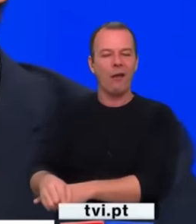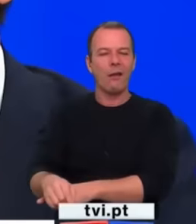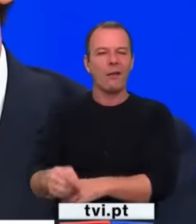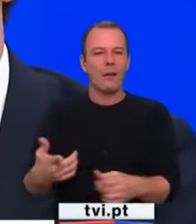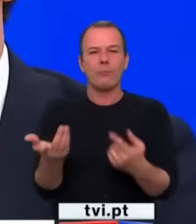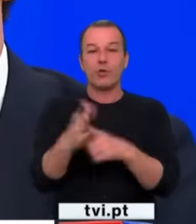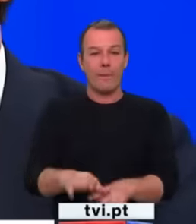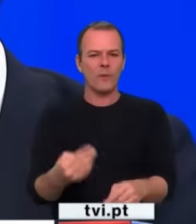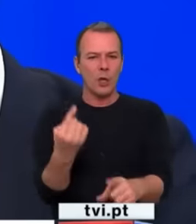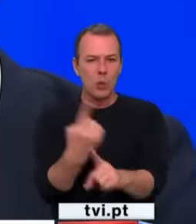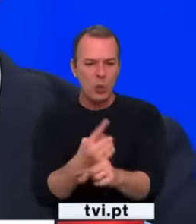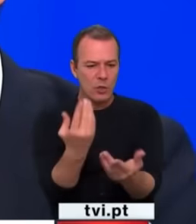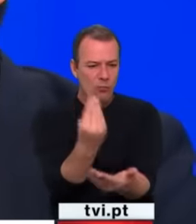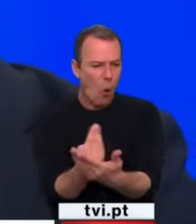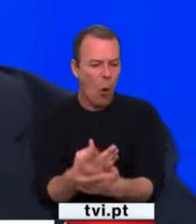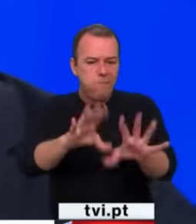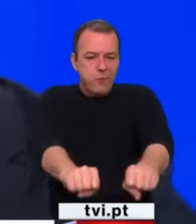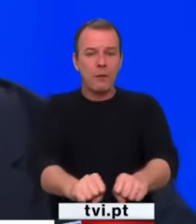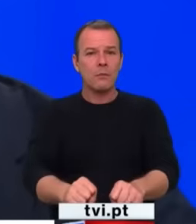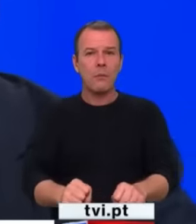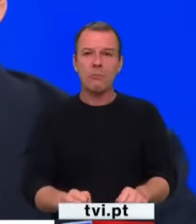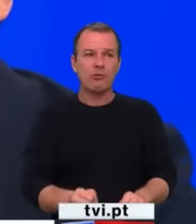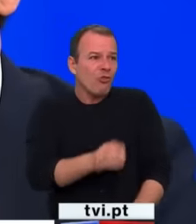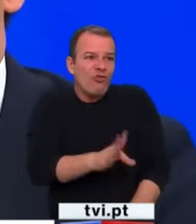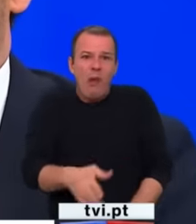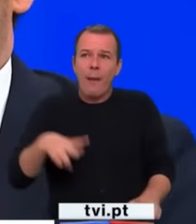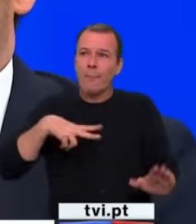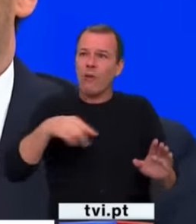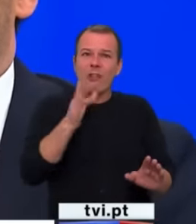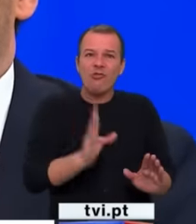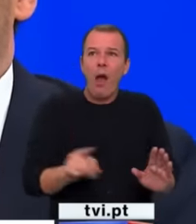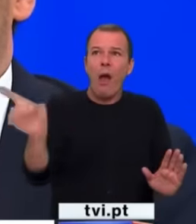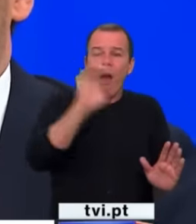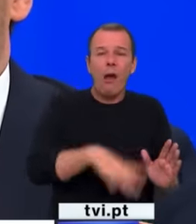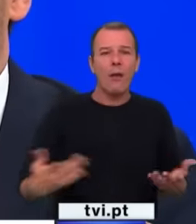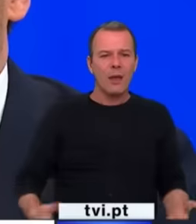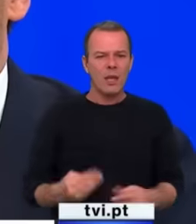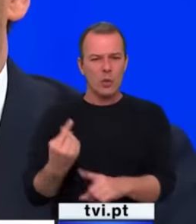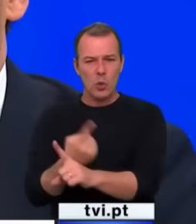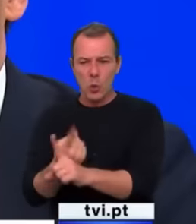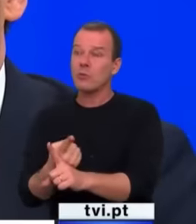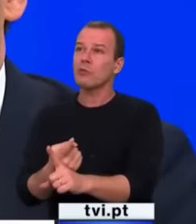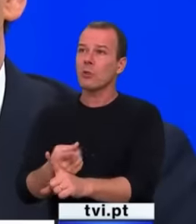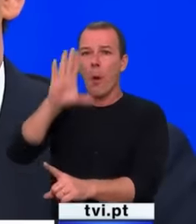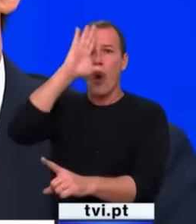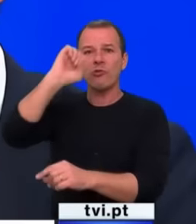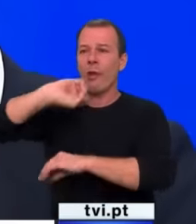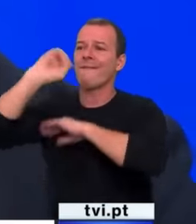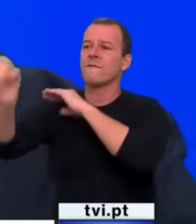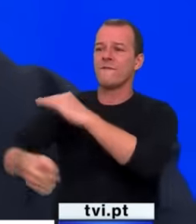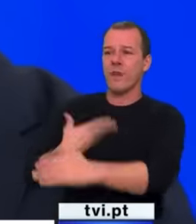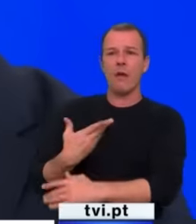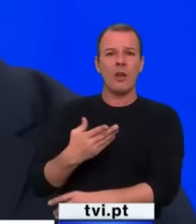arresto preventivo já existe em Portugal. Mas ineficaz. E os valores declarados perdidos a favor do Estado também. Dou um exemplo.